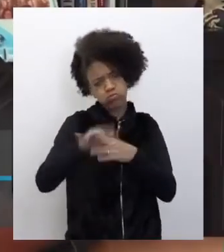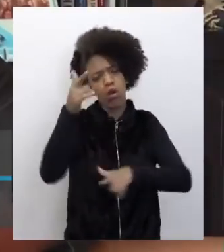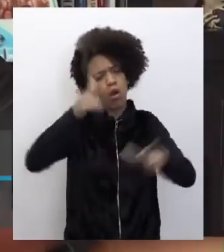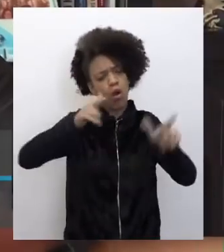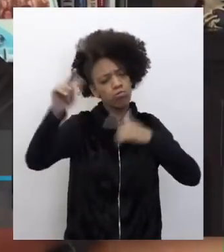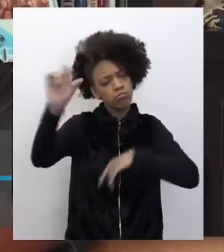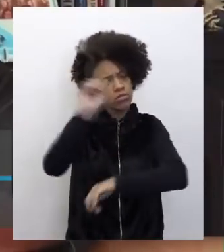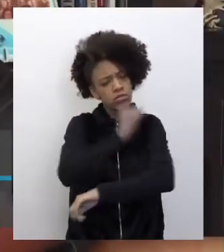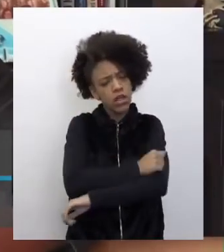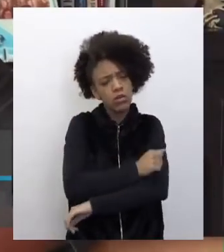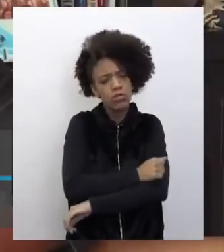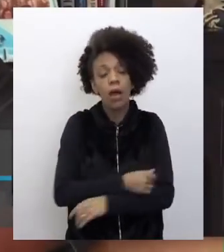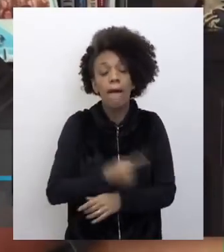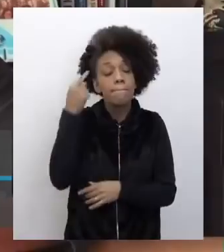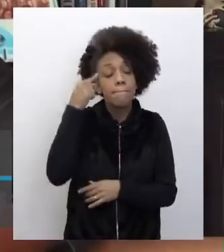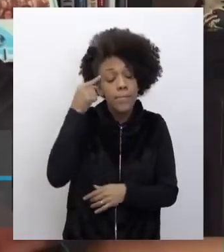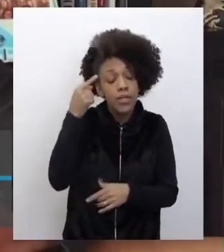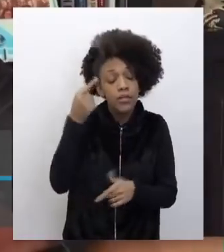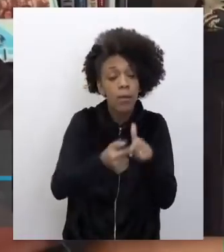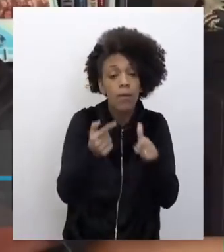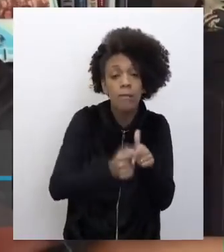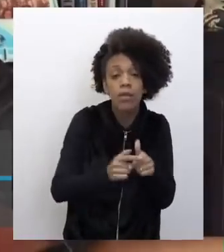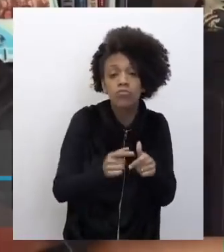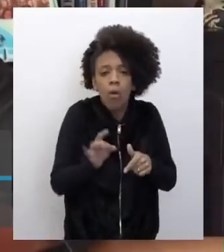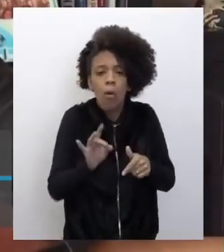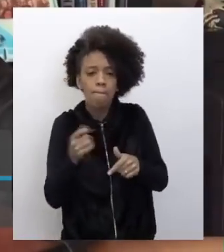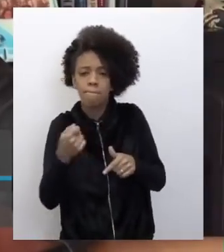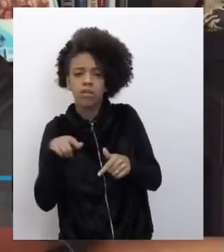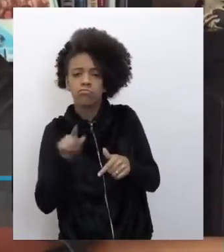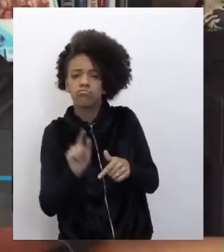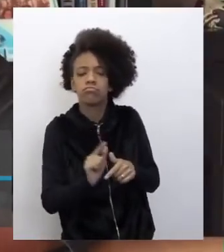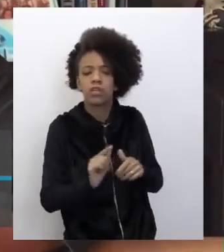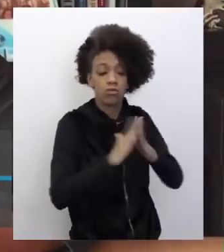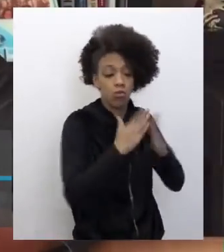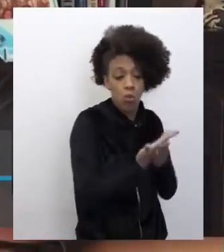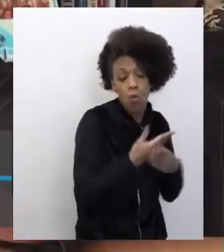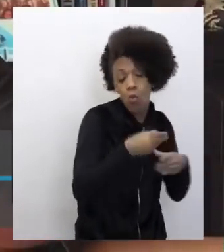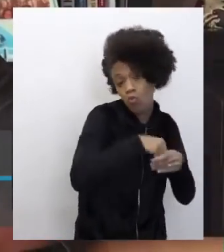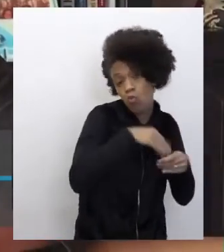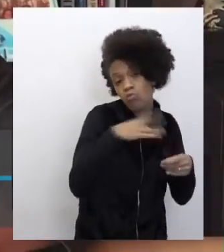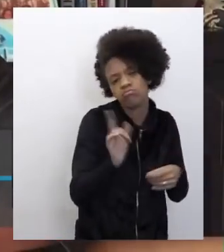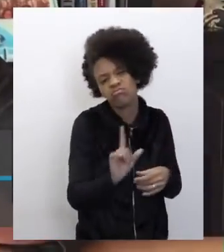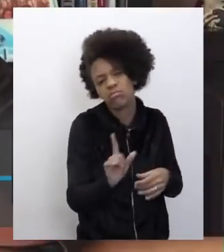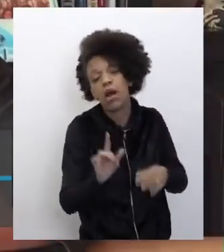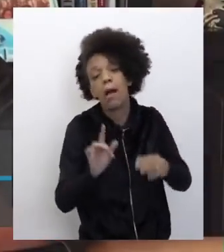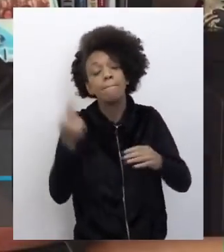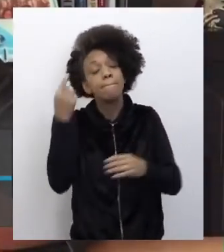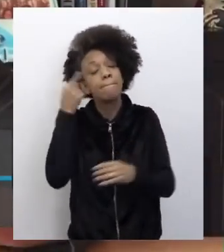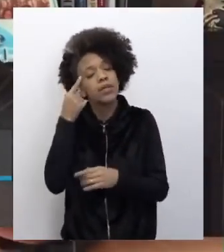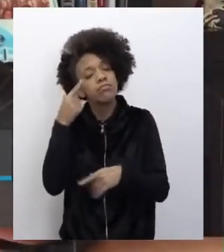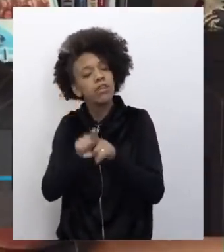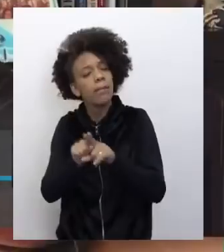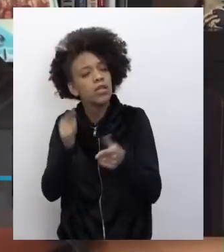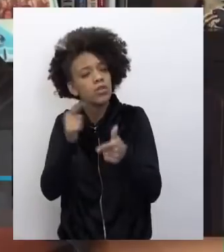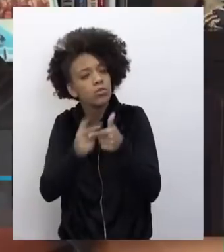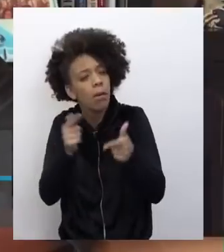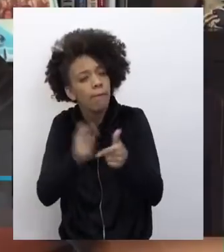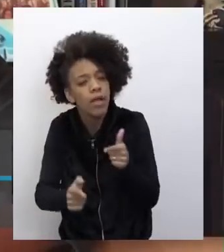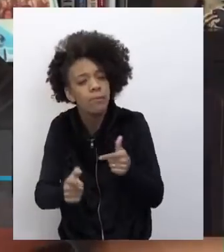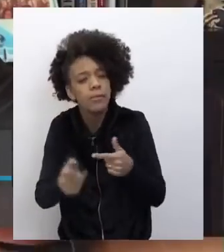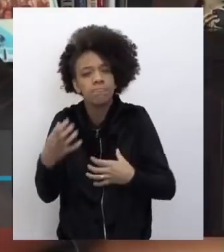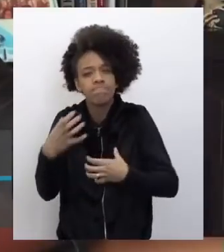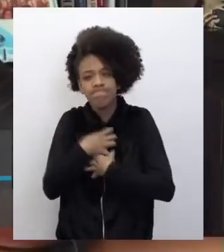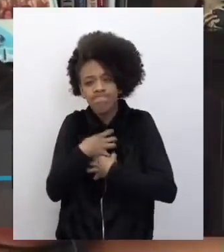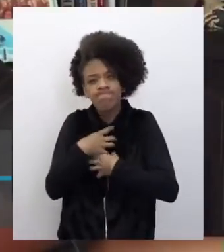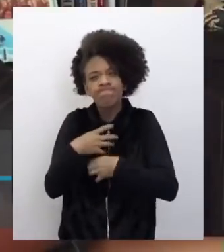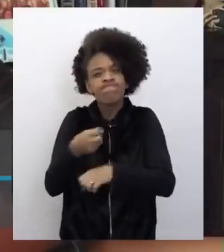e pensarem em problemas não necessariamente vinculados ao contexto escolar. Pensem nos problemas que afetam vocês